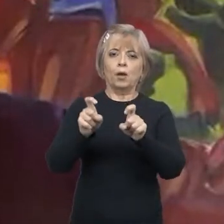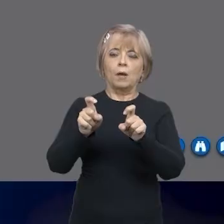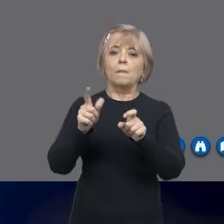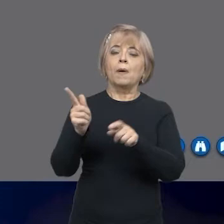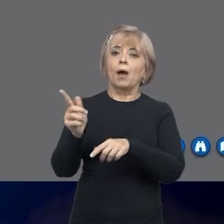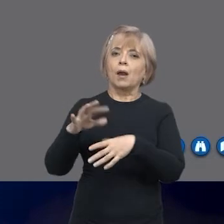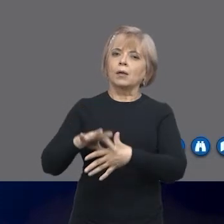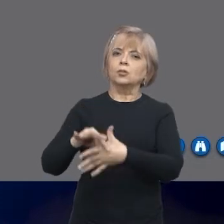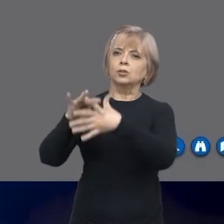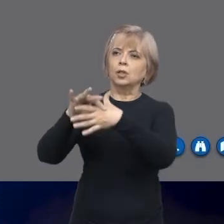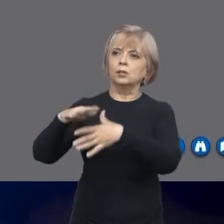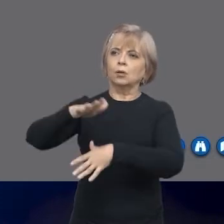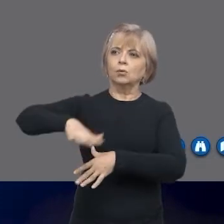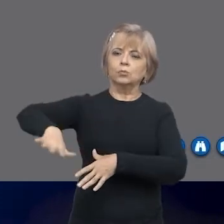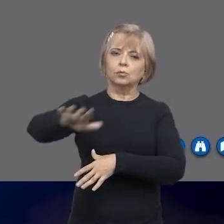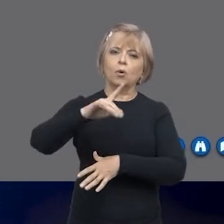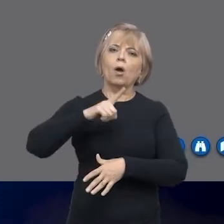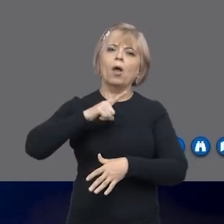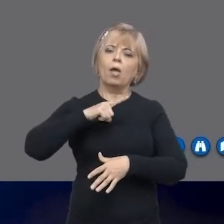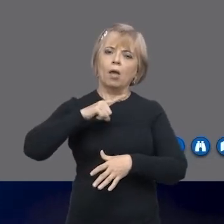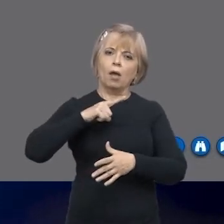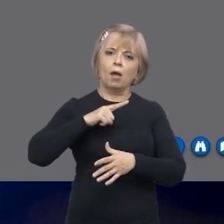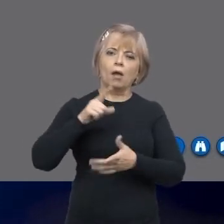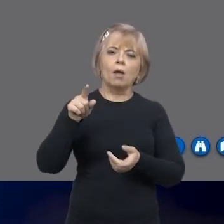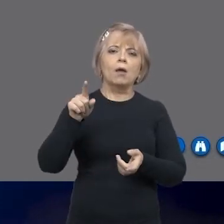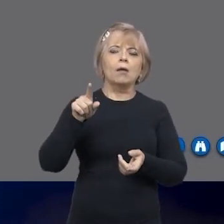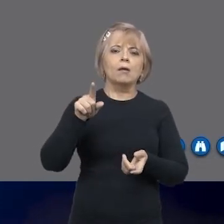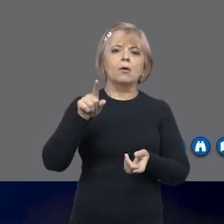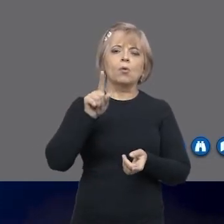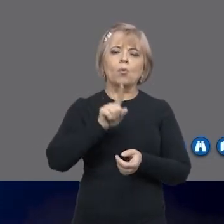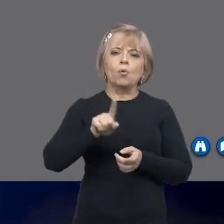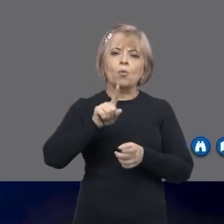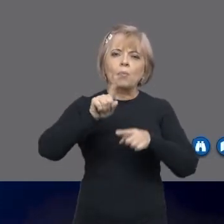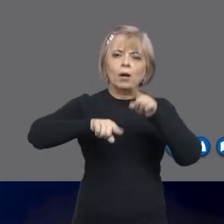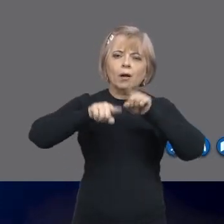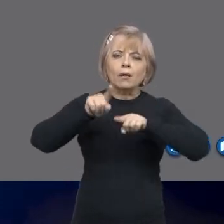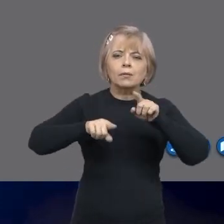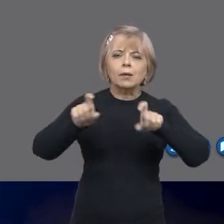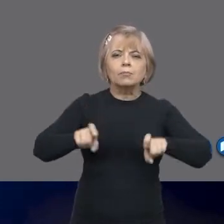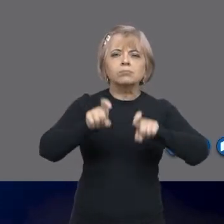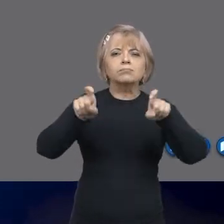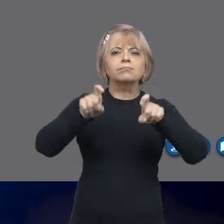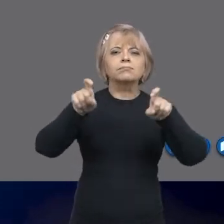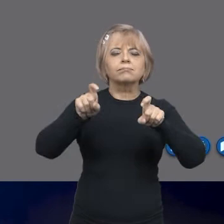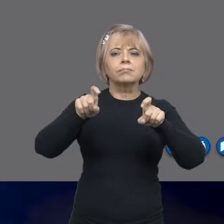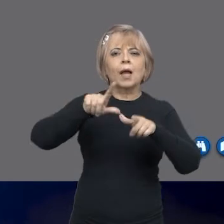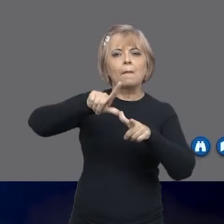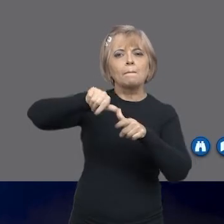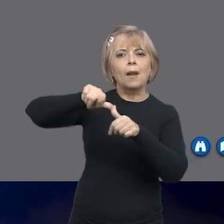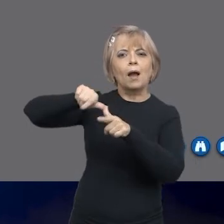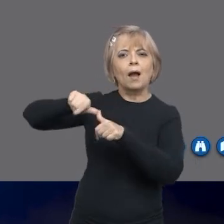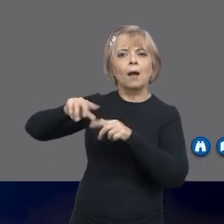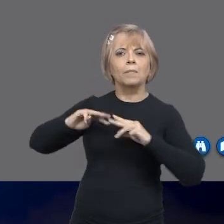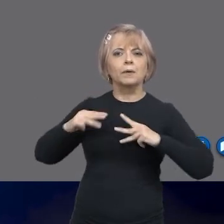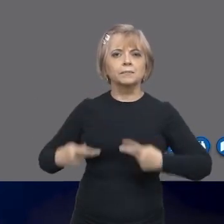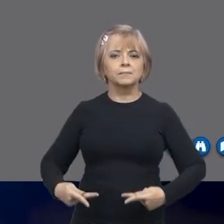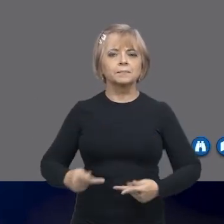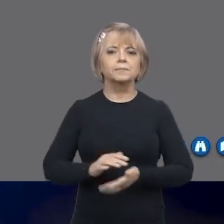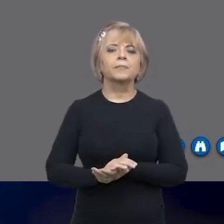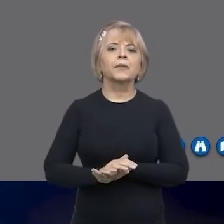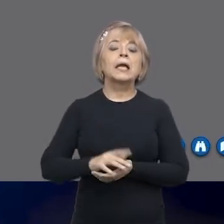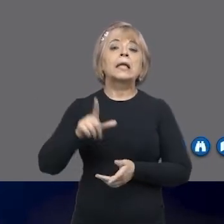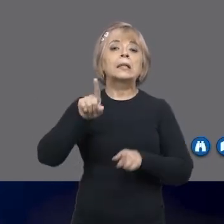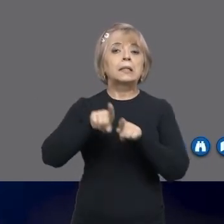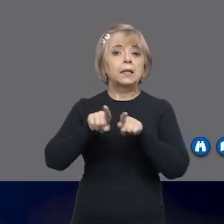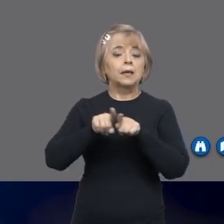Território, que é uma ferramenta que se fez em parceria com a CADG, com o MP em Mapas, né? E também na área de